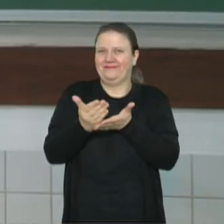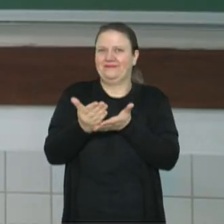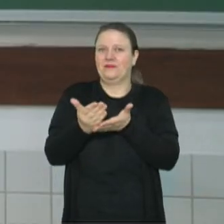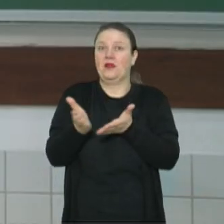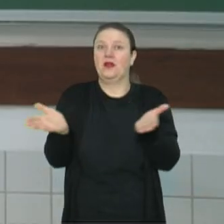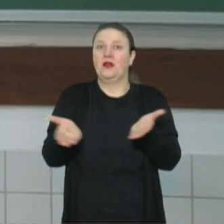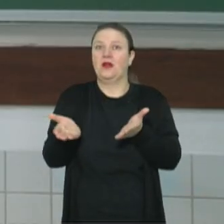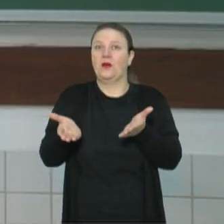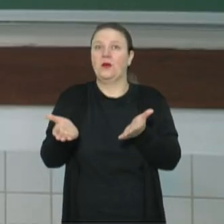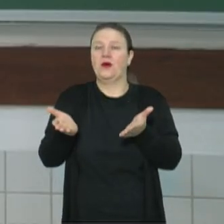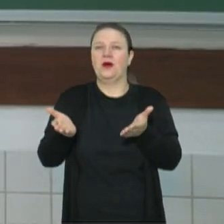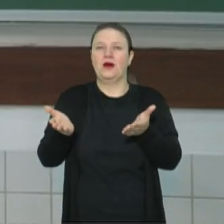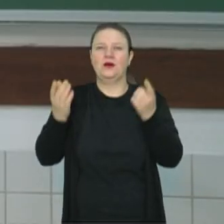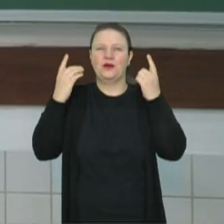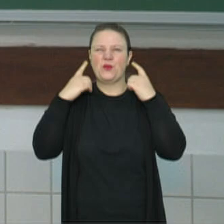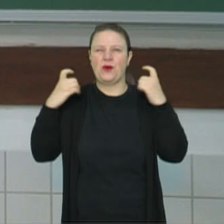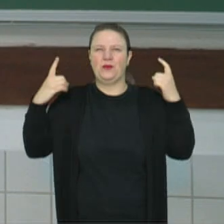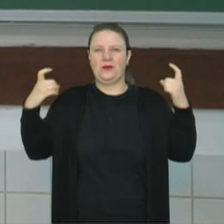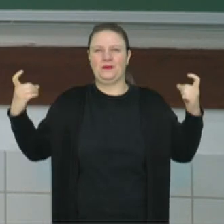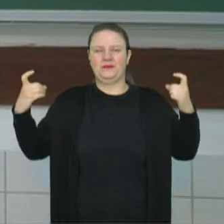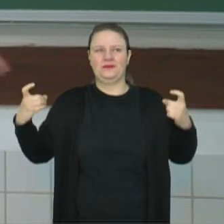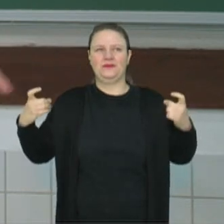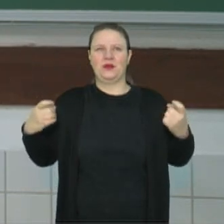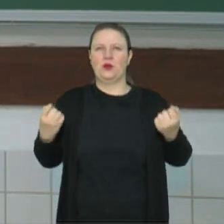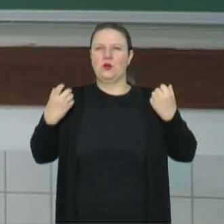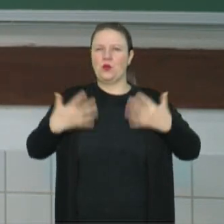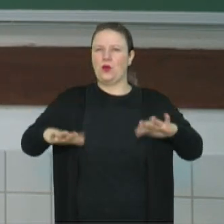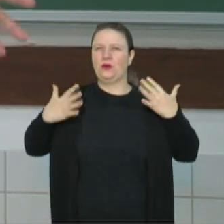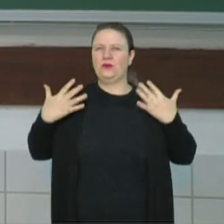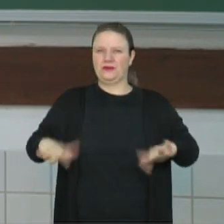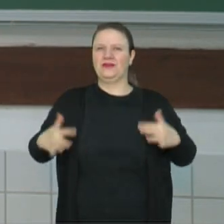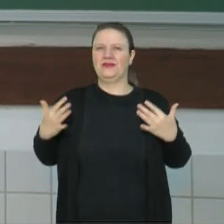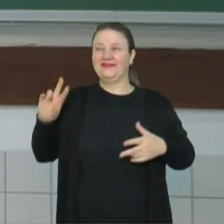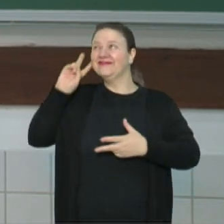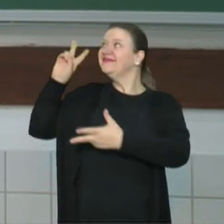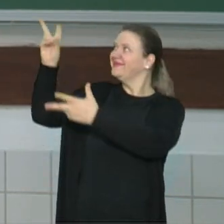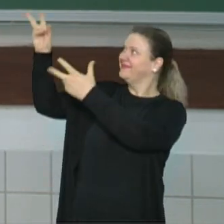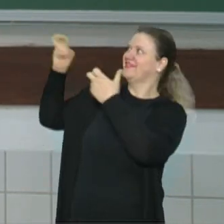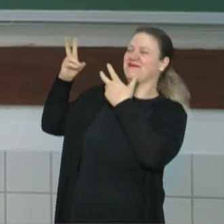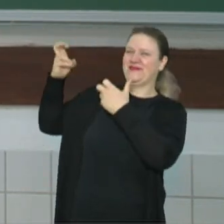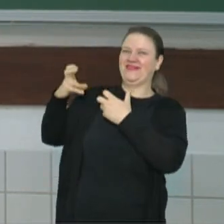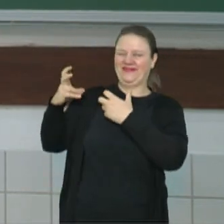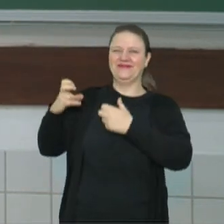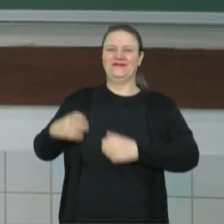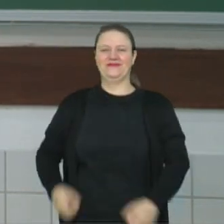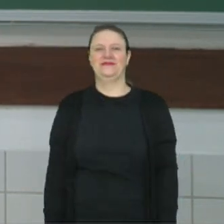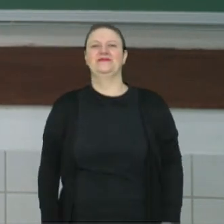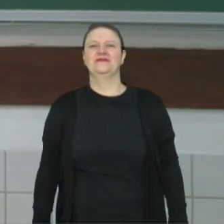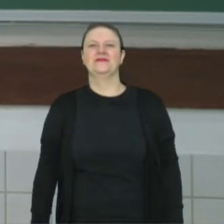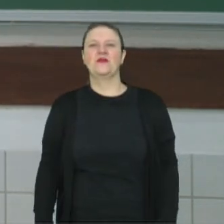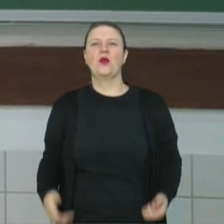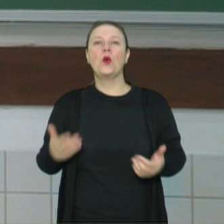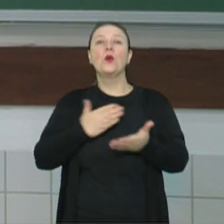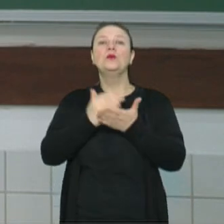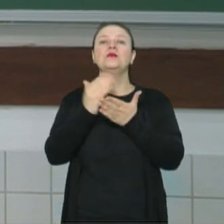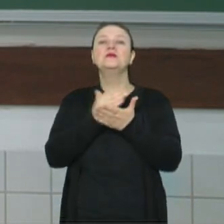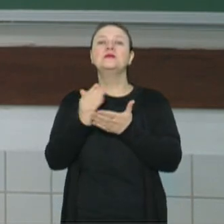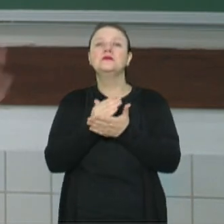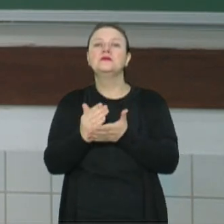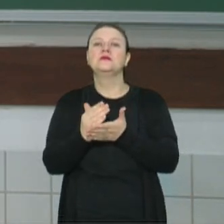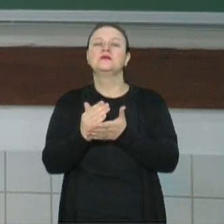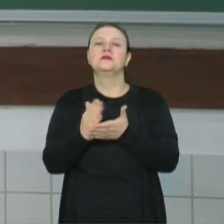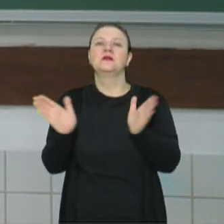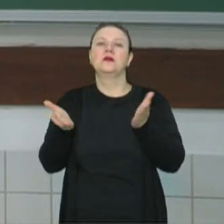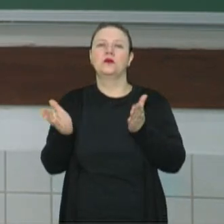da música, soltando o braço, soltando perna, para começarmos bem e aprendermos cada vez mais, beleza? Bora lá então, um aquecimento